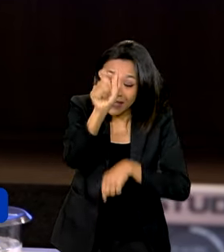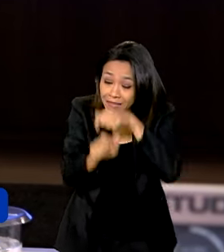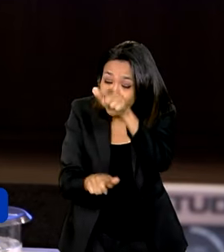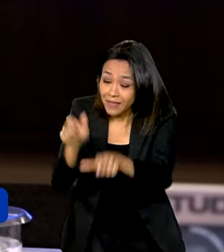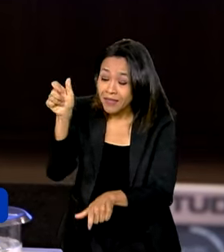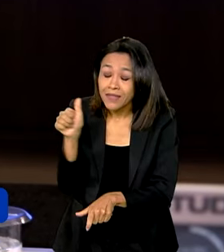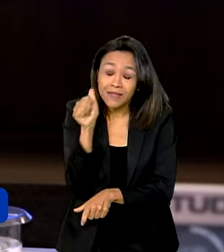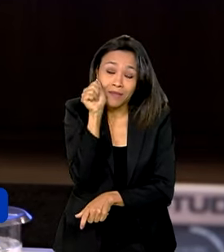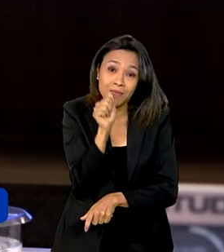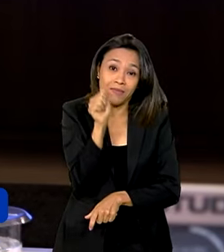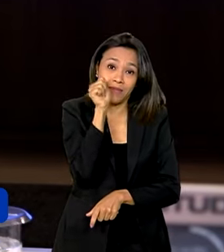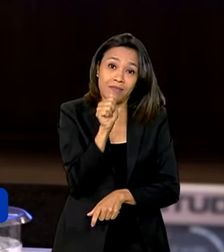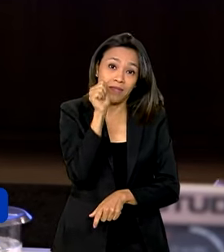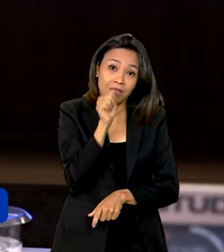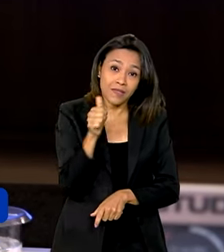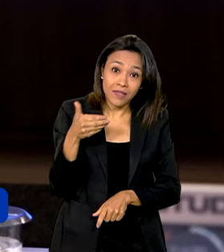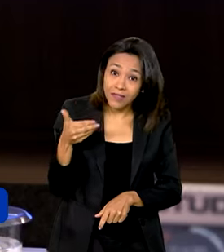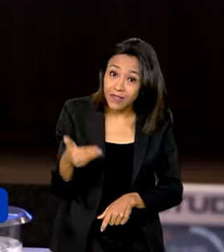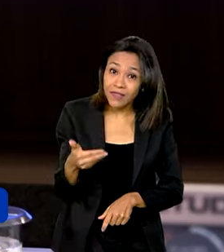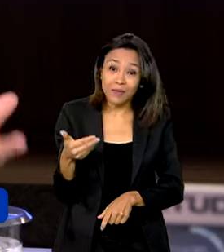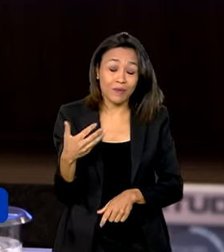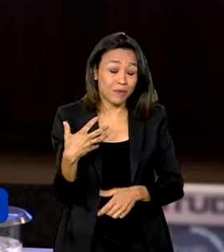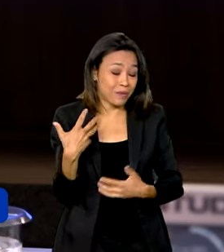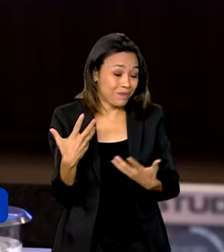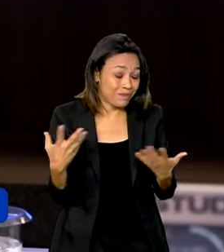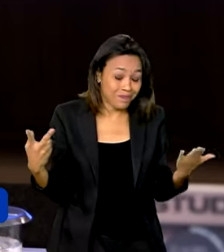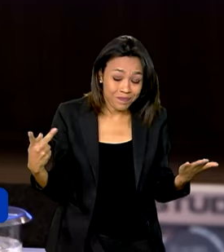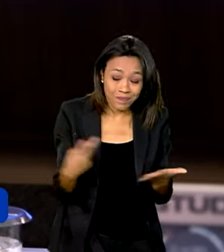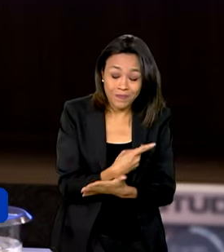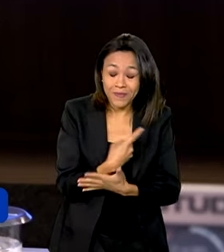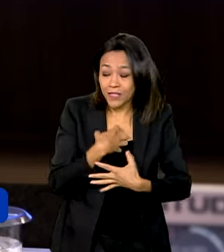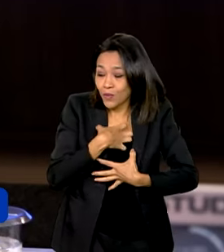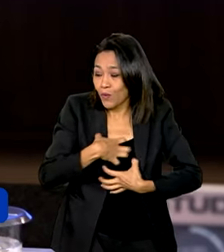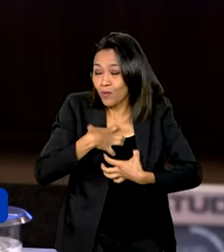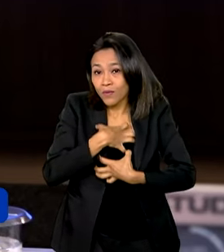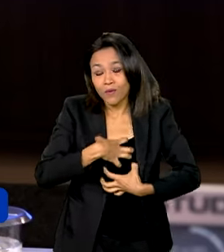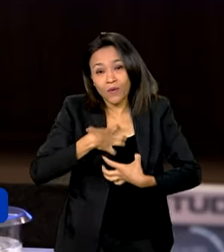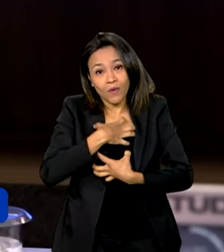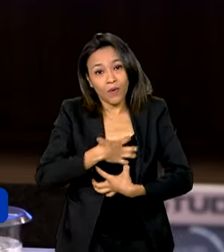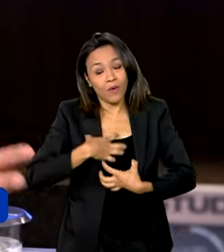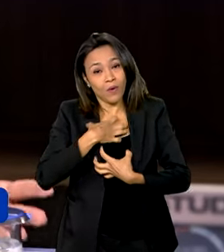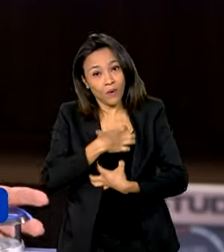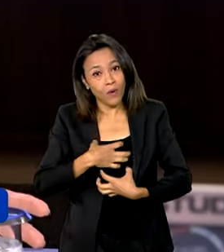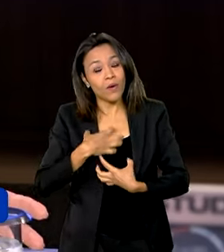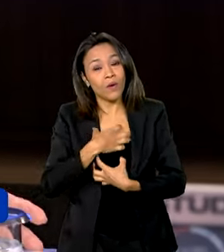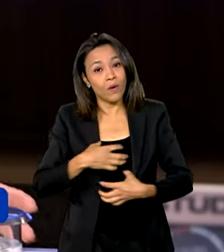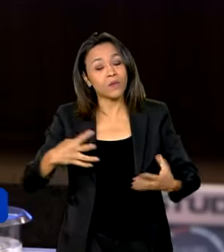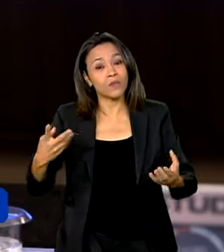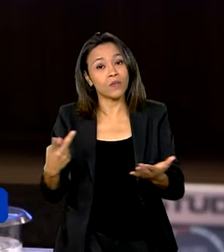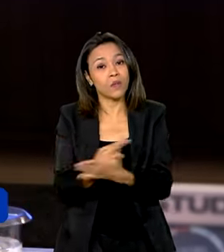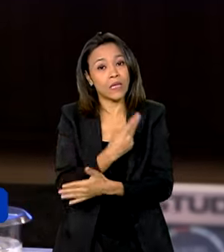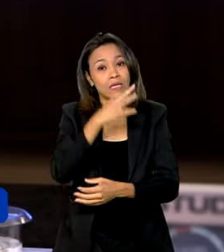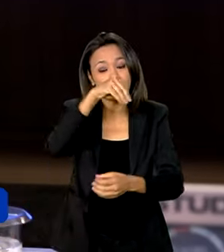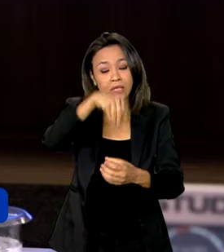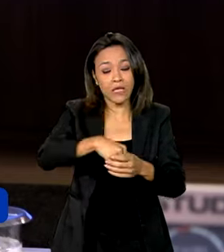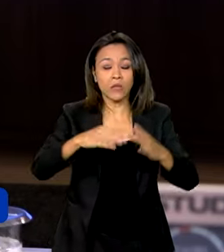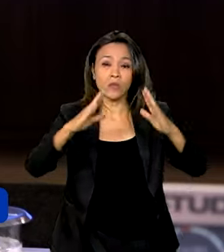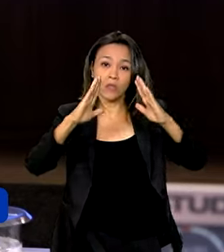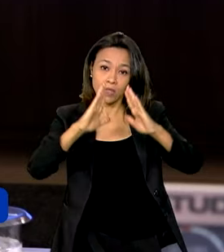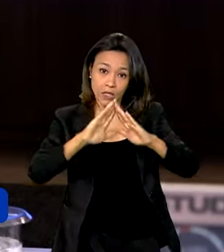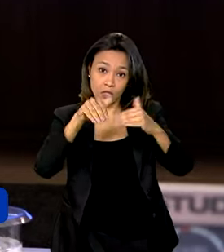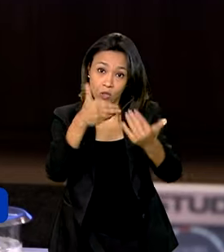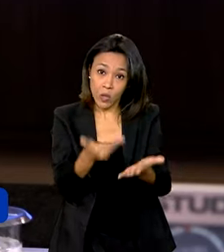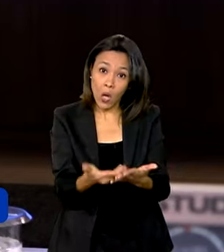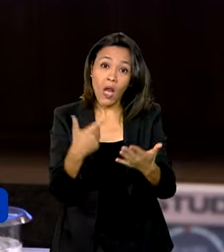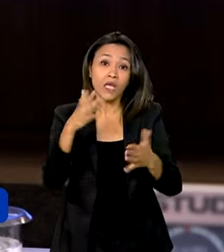né o quanto isso causa de problemas inclusive de absenteísmo nas escolas né de perda de